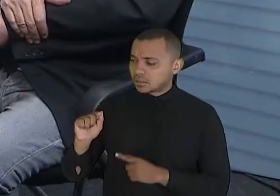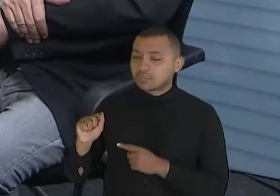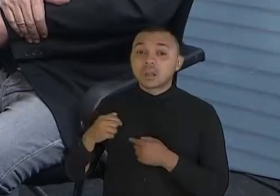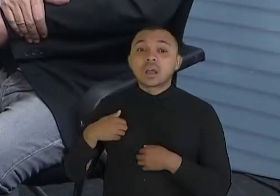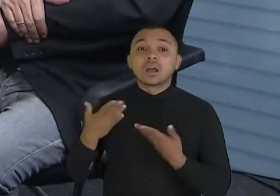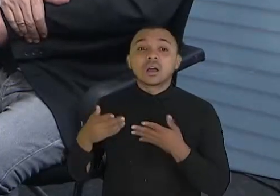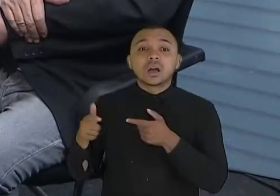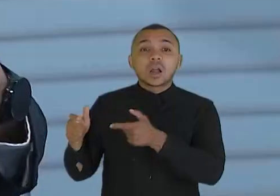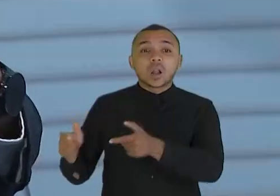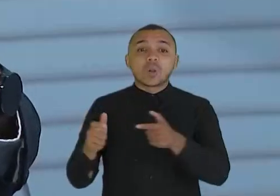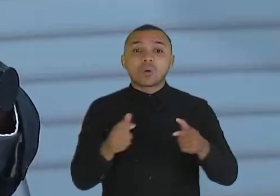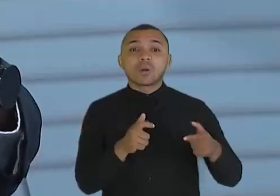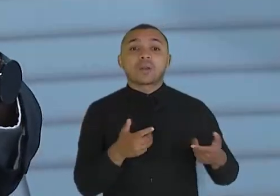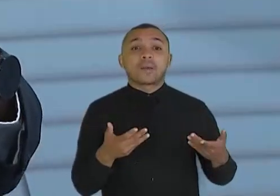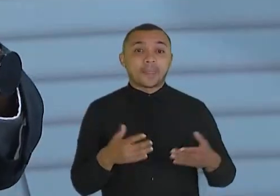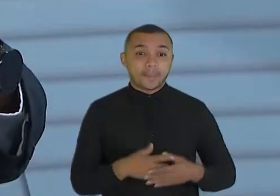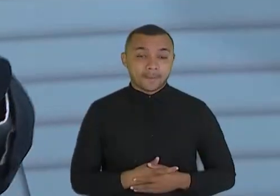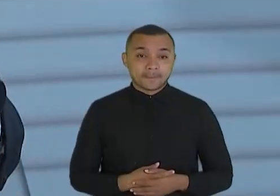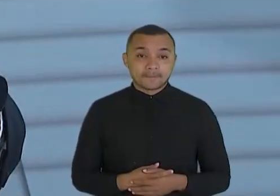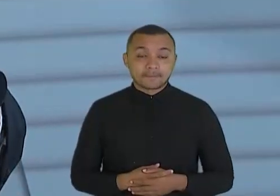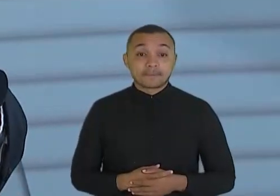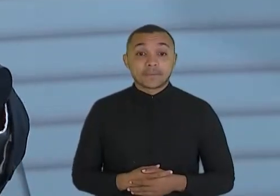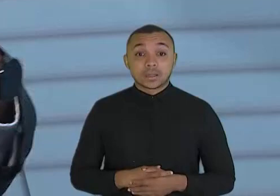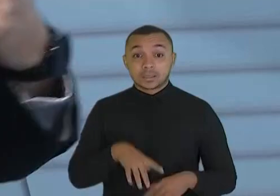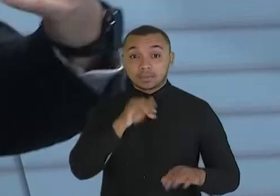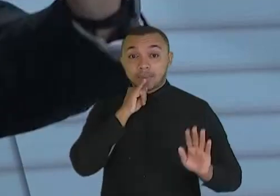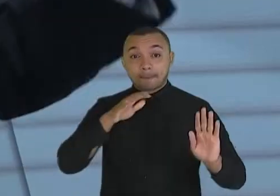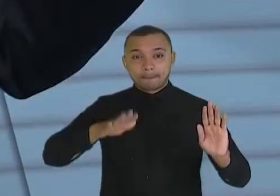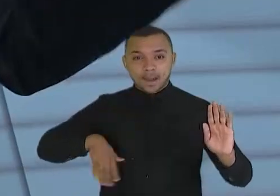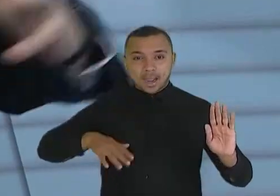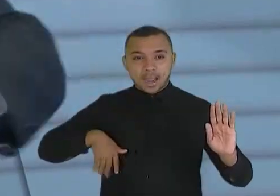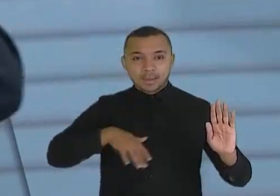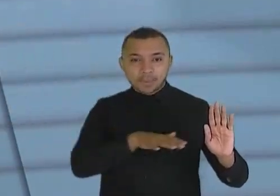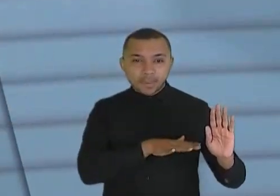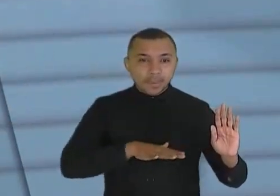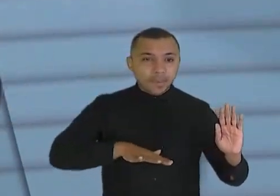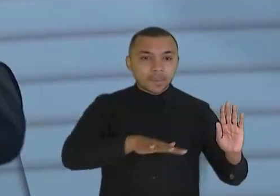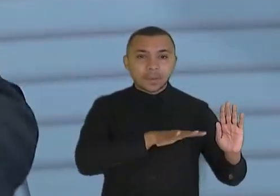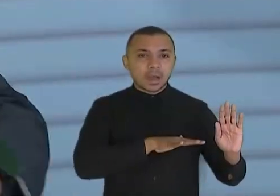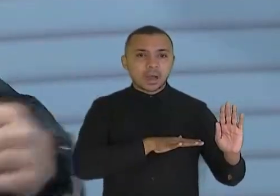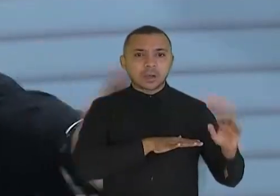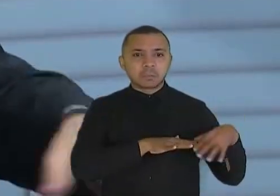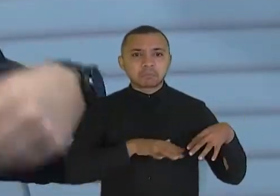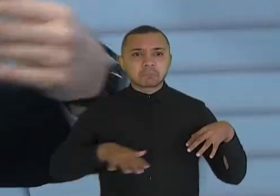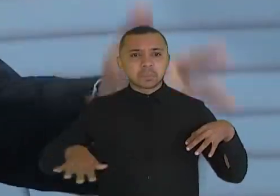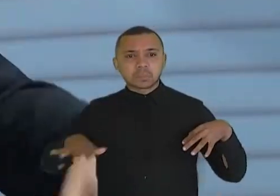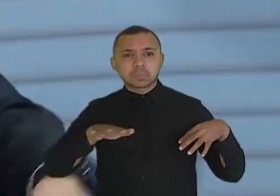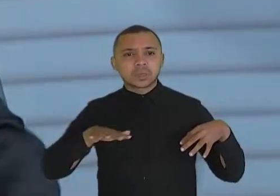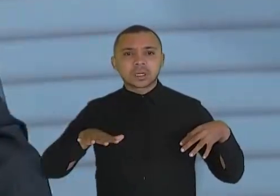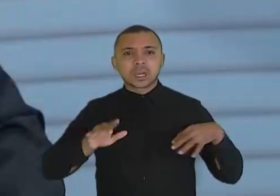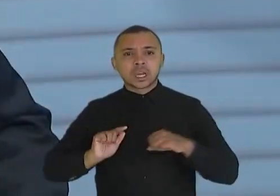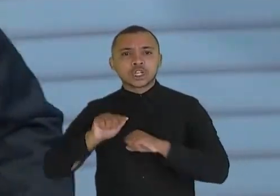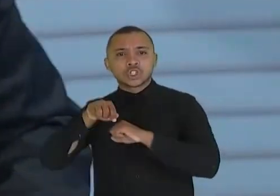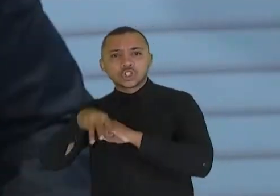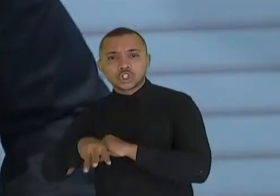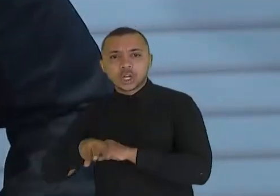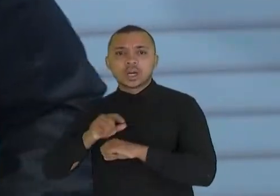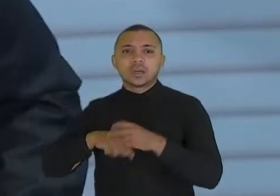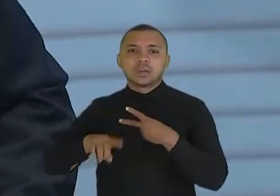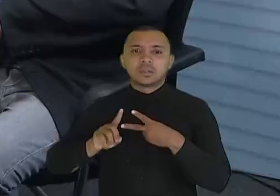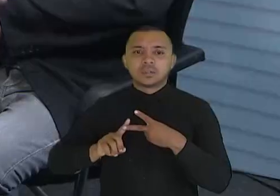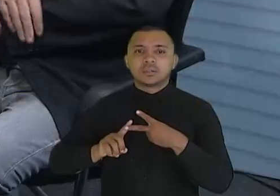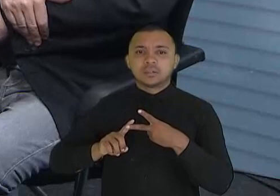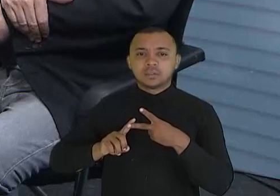fácil, você se afasta um pouco do litoral. Do litoral. E pega o sertão central descendo ali. Quixadá, Chamubim. Do Quixadá para